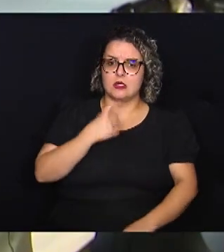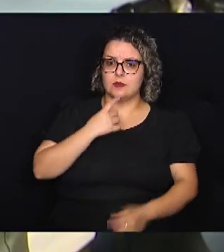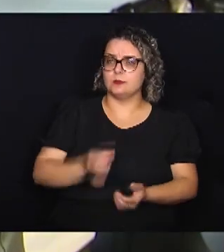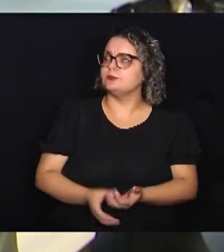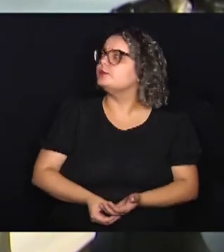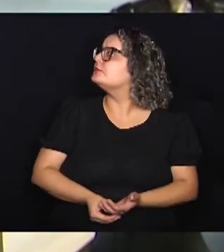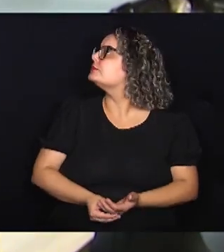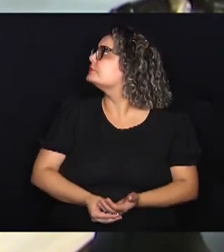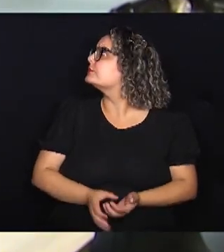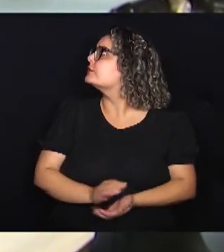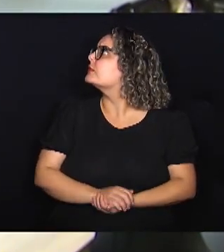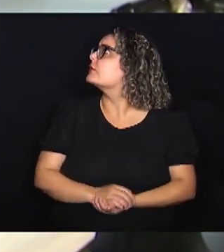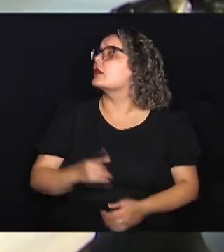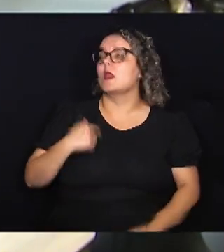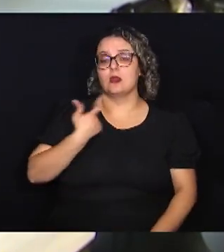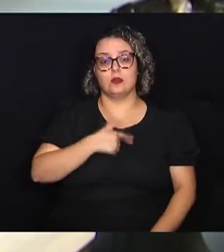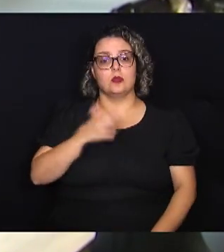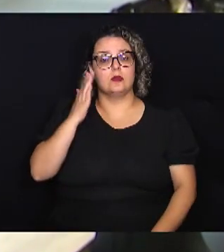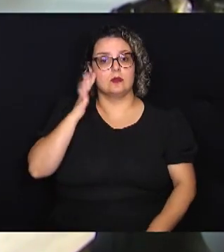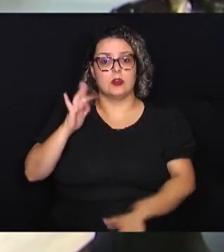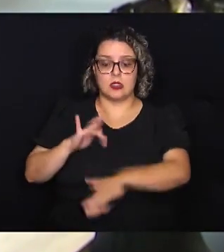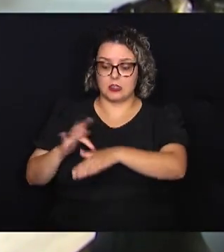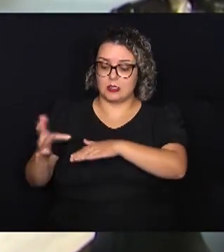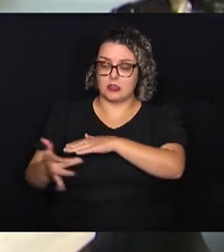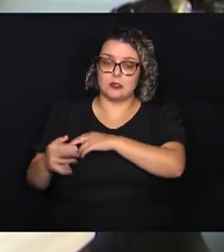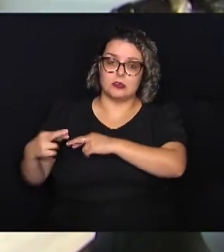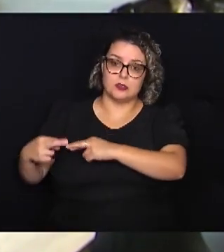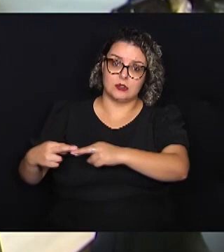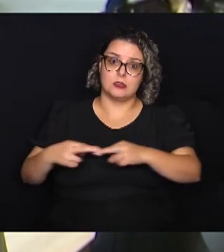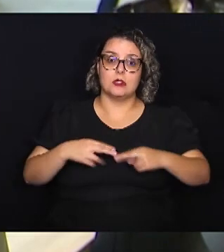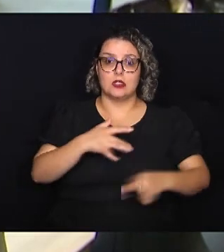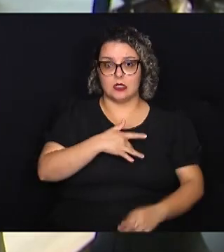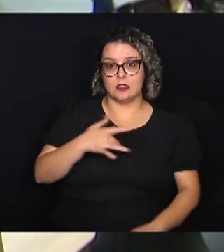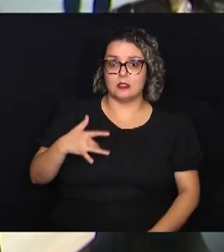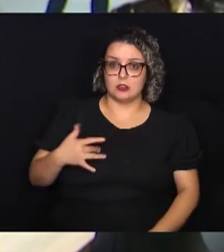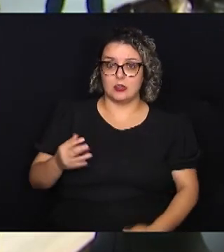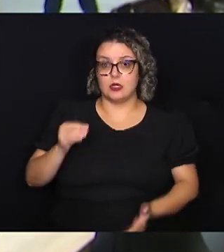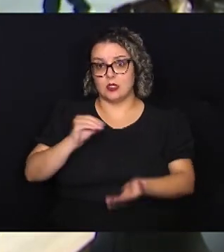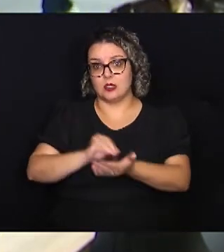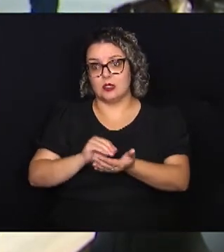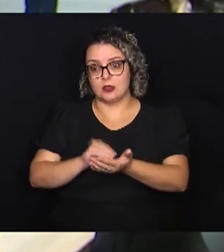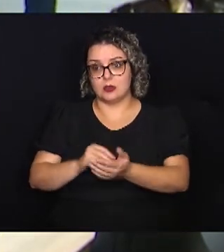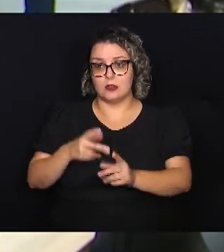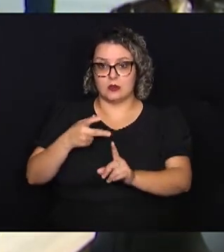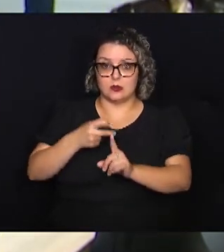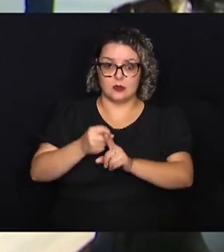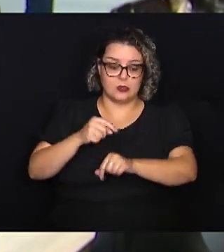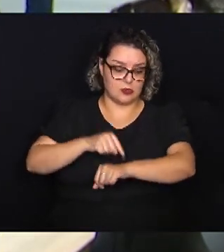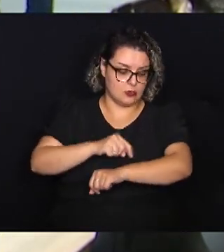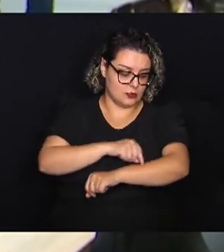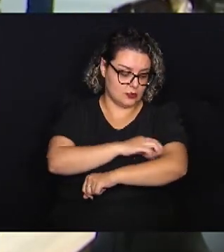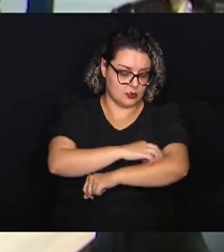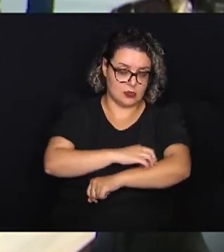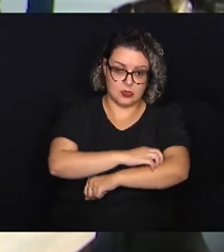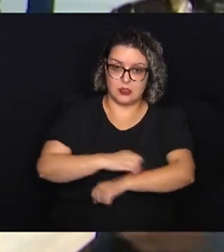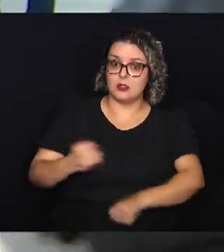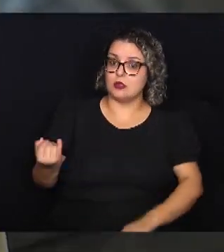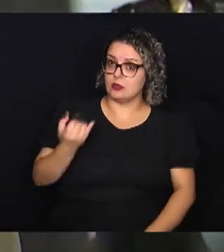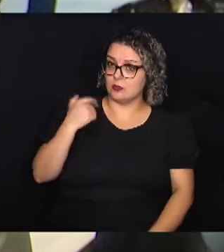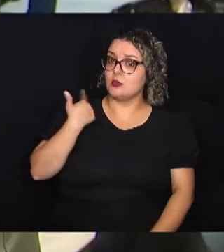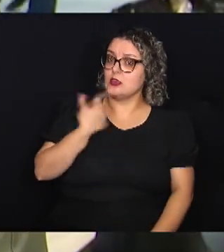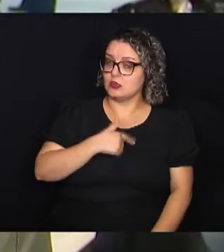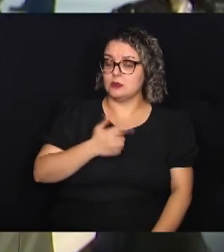soubemos através da imprensa e da rede também, né, de saúde, a falta dessa vacina muito importante para as nossas crianças,